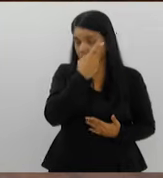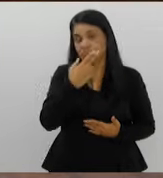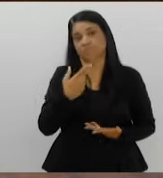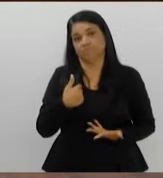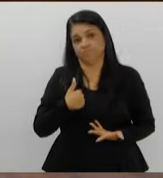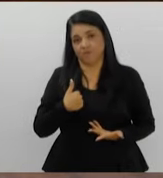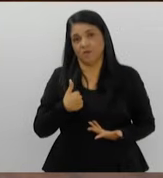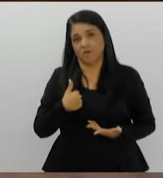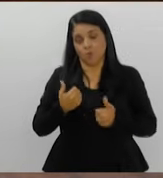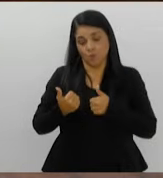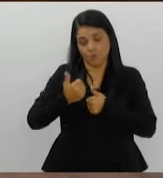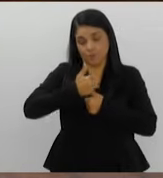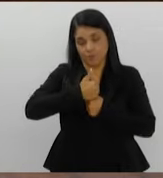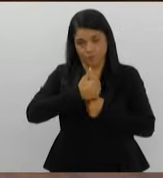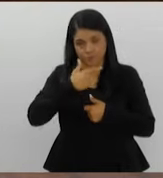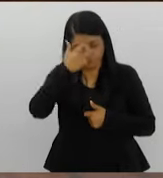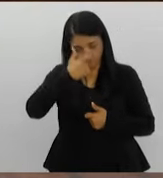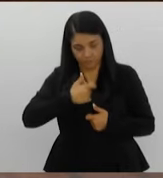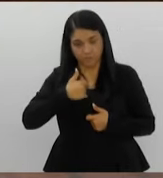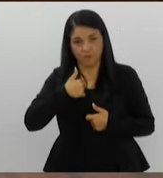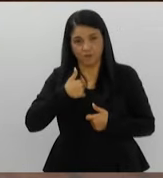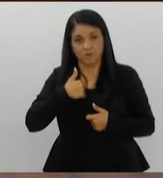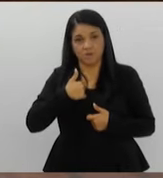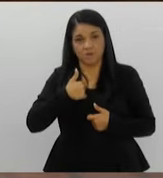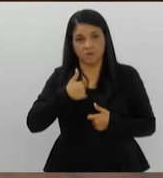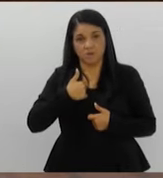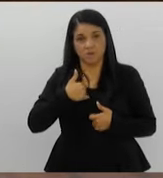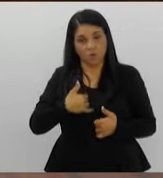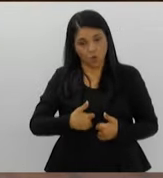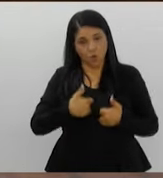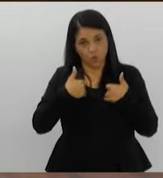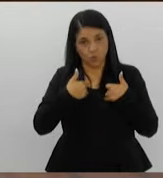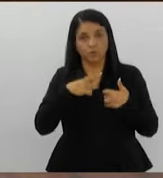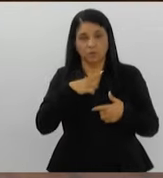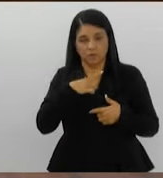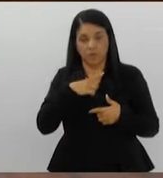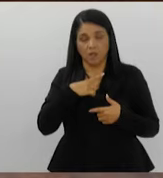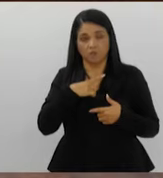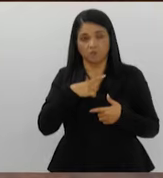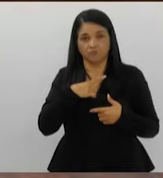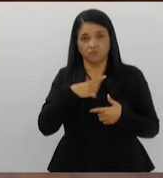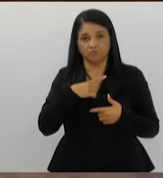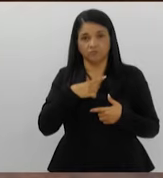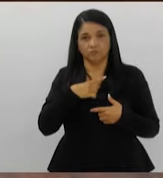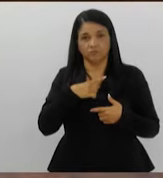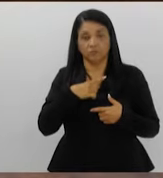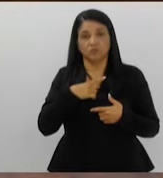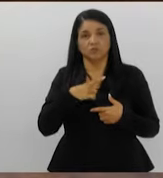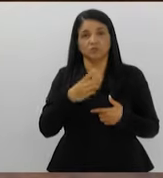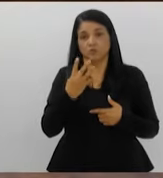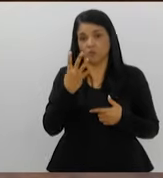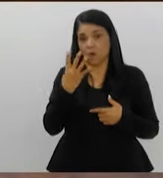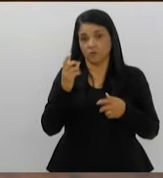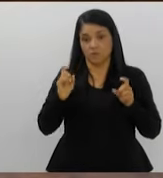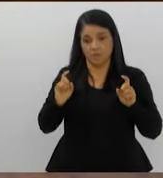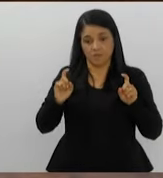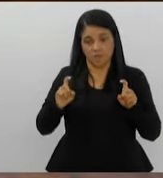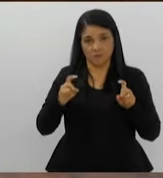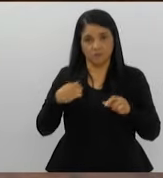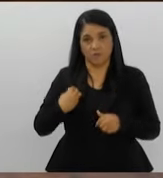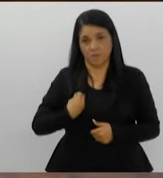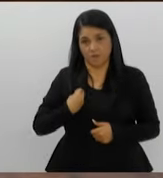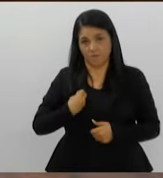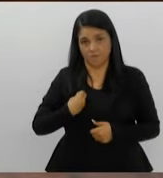Eu gostaria que vocês tirassem a minha patente nesse momento de 4 mandatos que tenho na minha